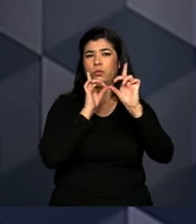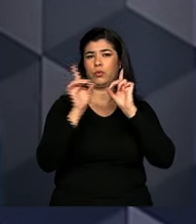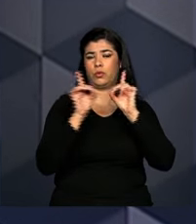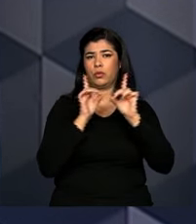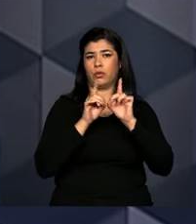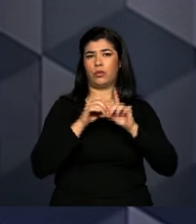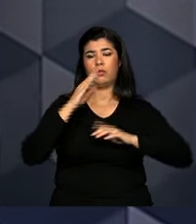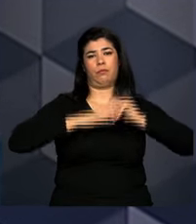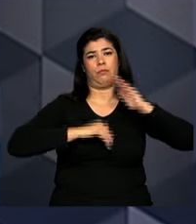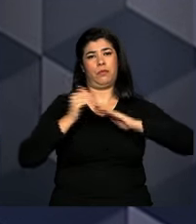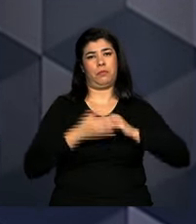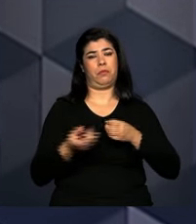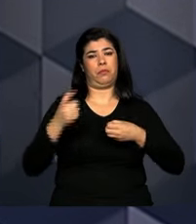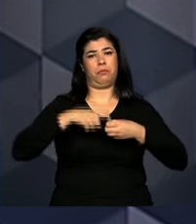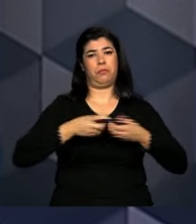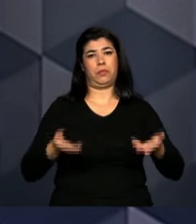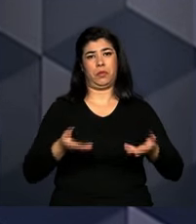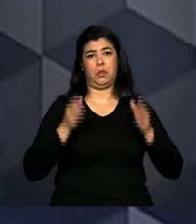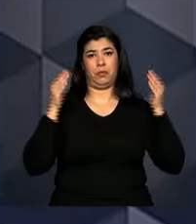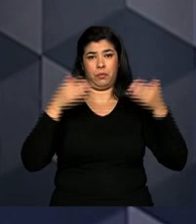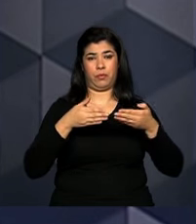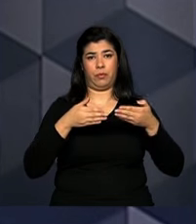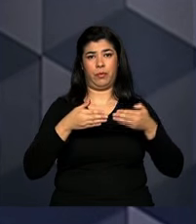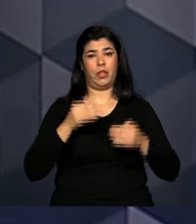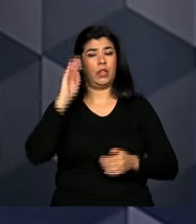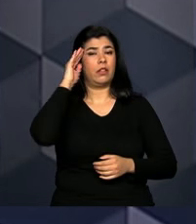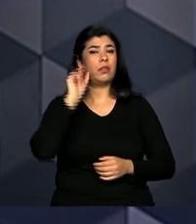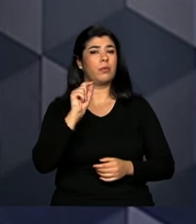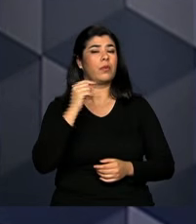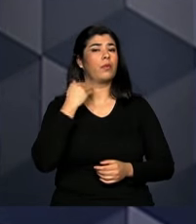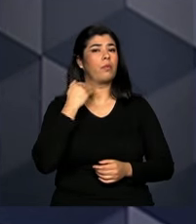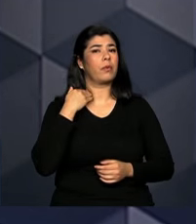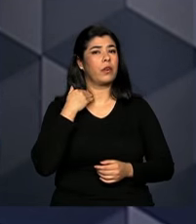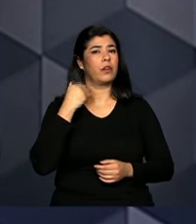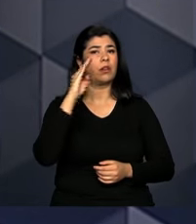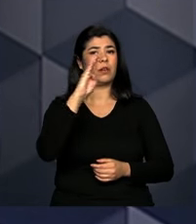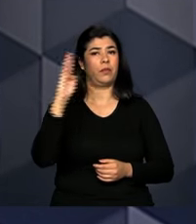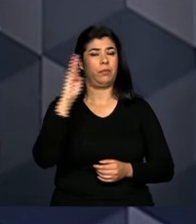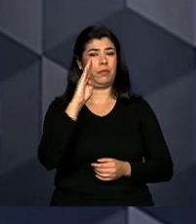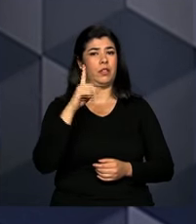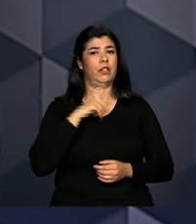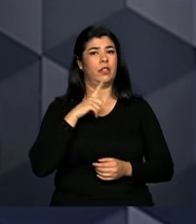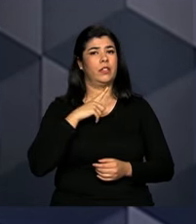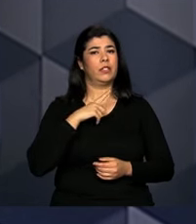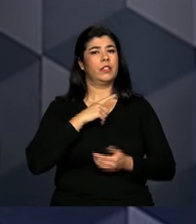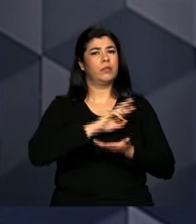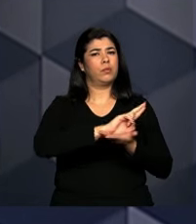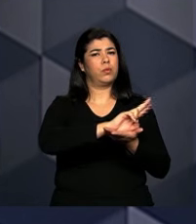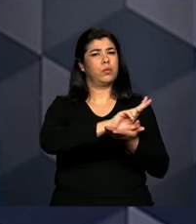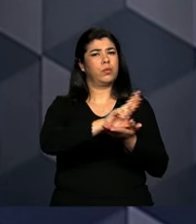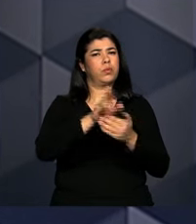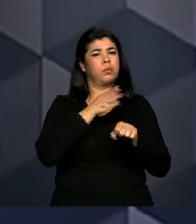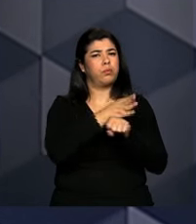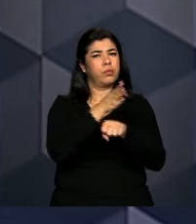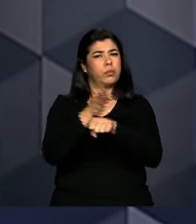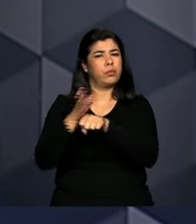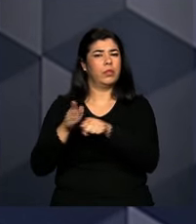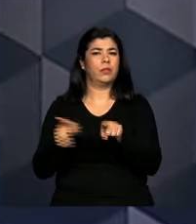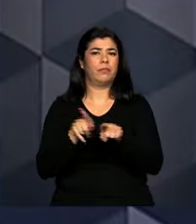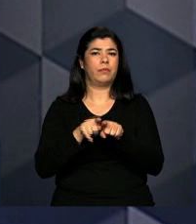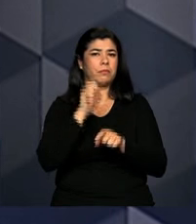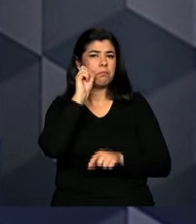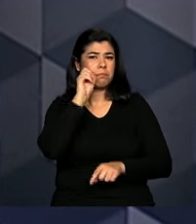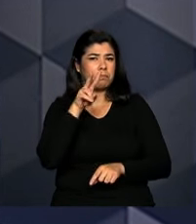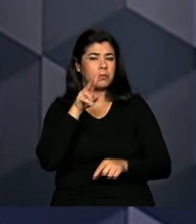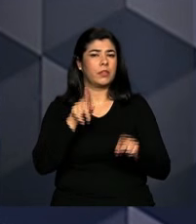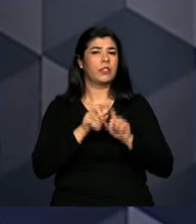das nossas ações. Mas compreendemos que o Banco do Brasil é determinante pela sua capilaridade, pela sua expertise e, por